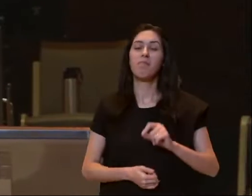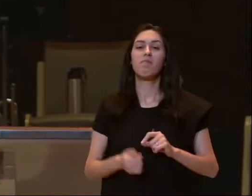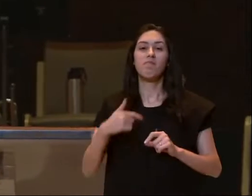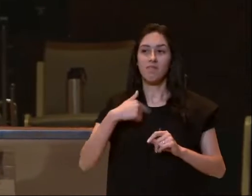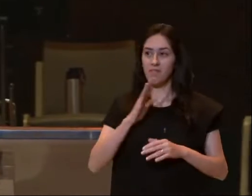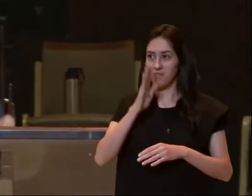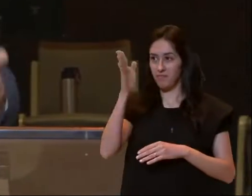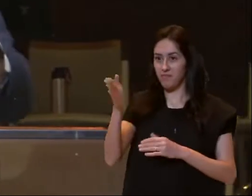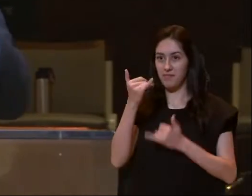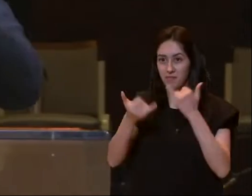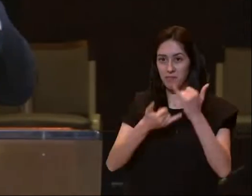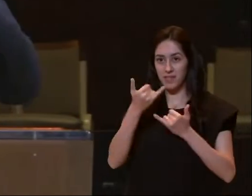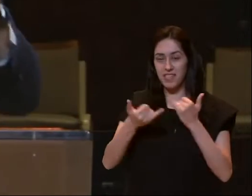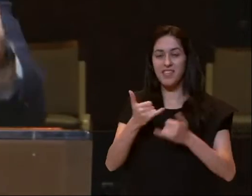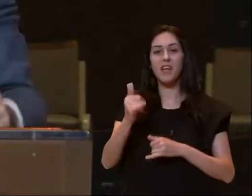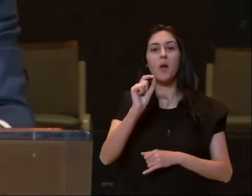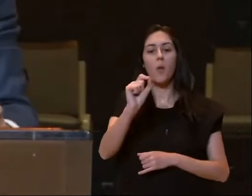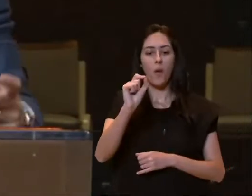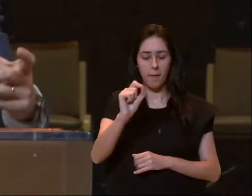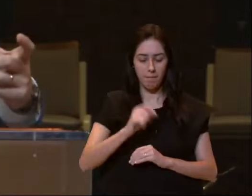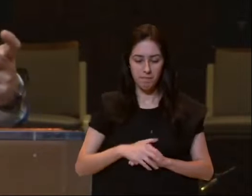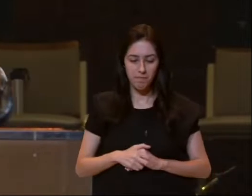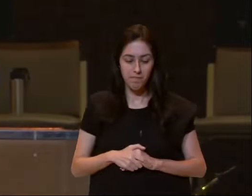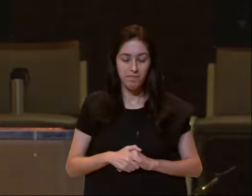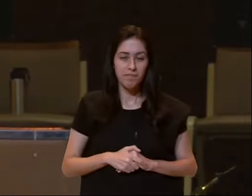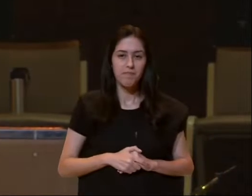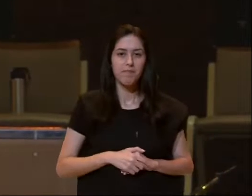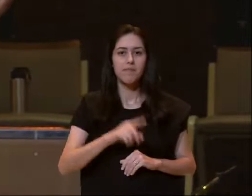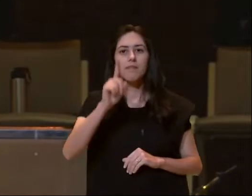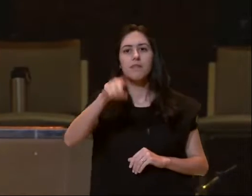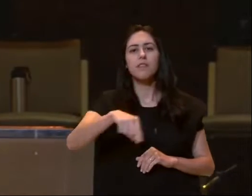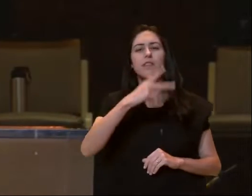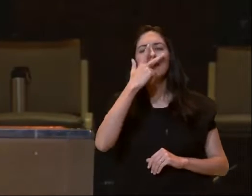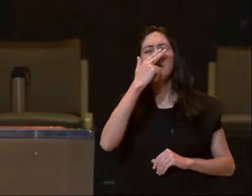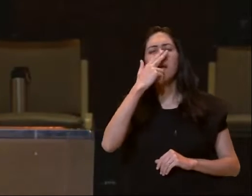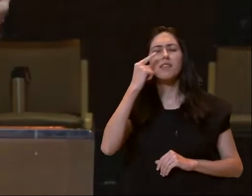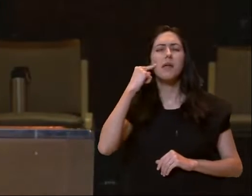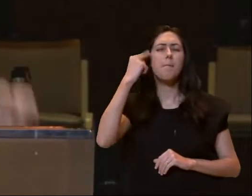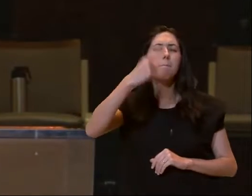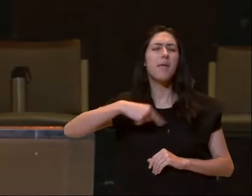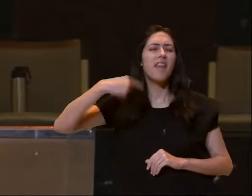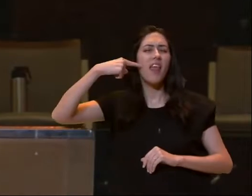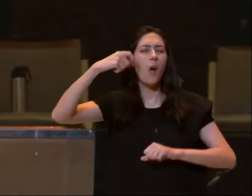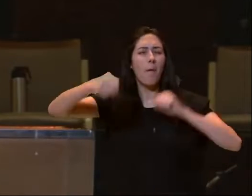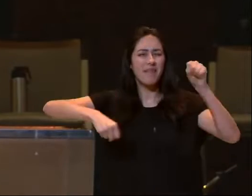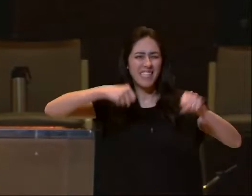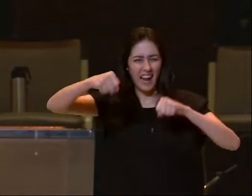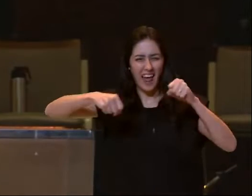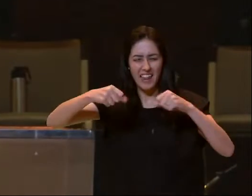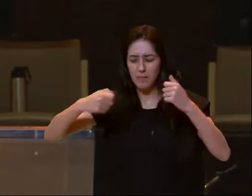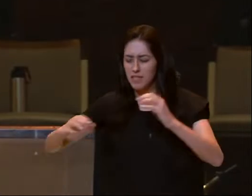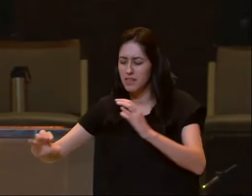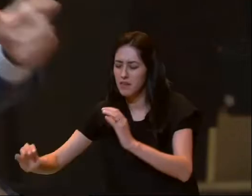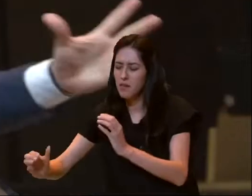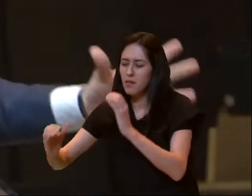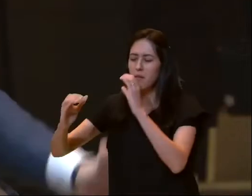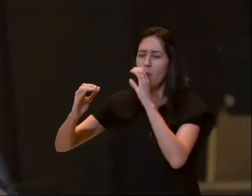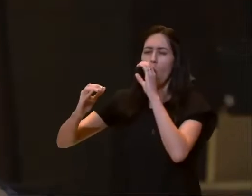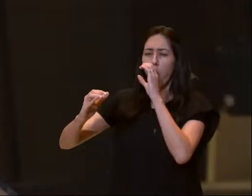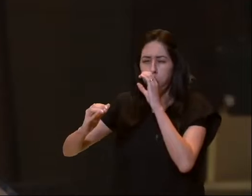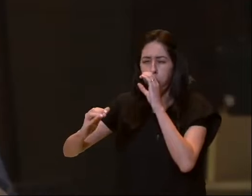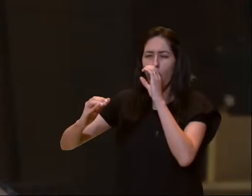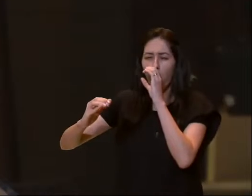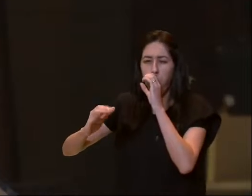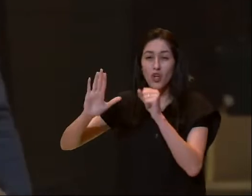brincadeiras, era tentar encher, eu acho que era um pneu de bicicleta com a boca. Eu lembro do Sofo, foi o